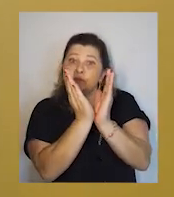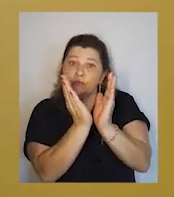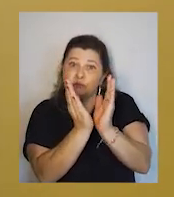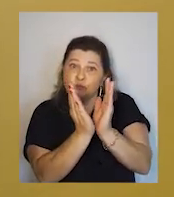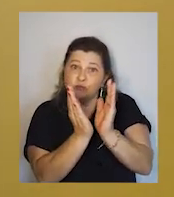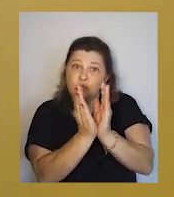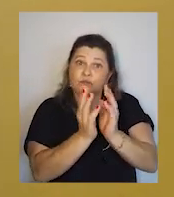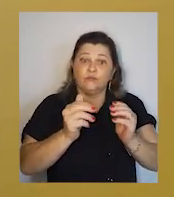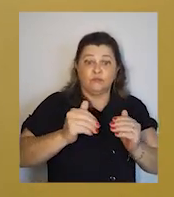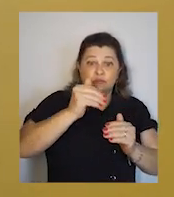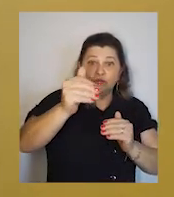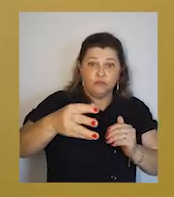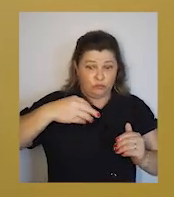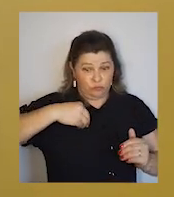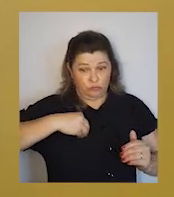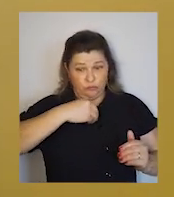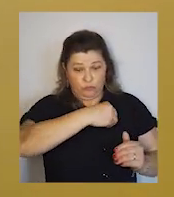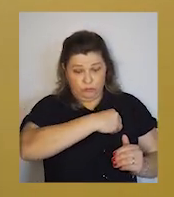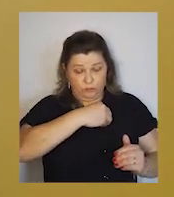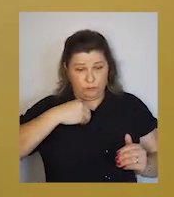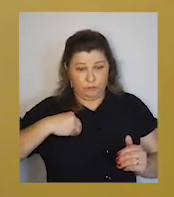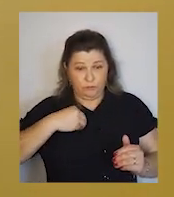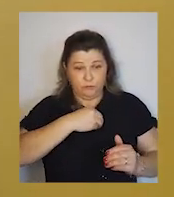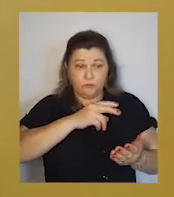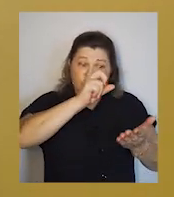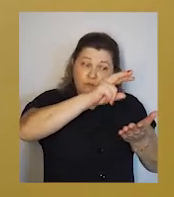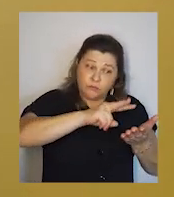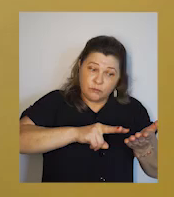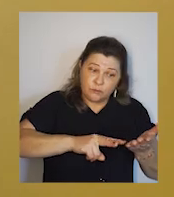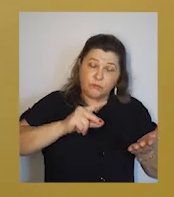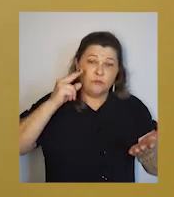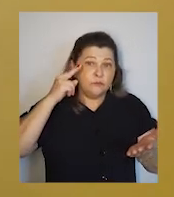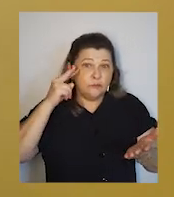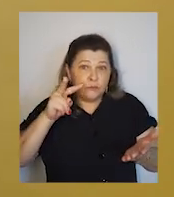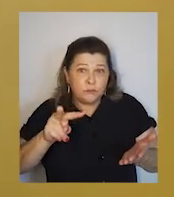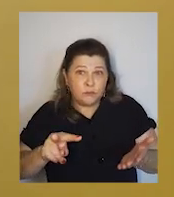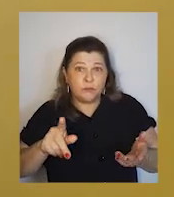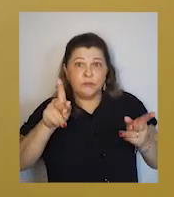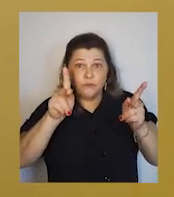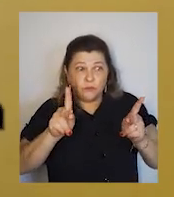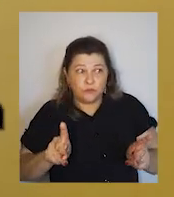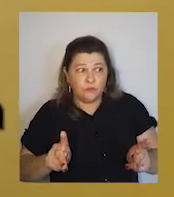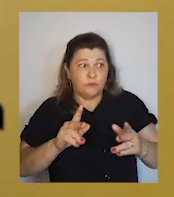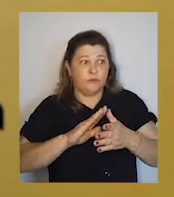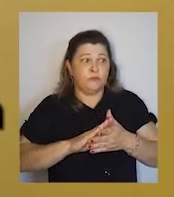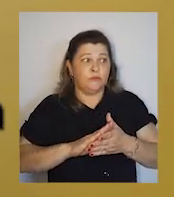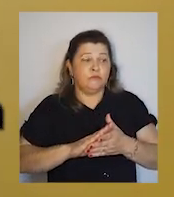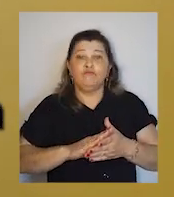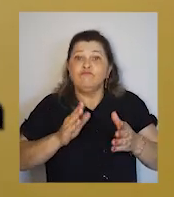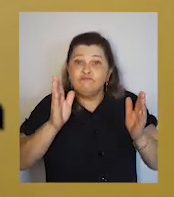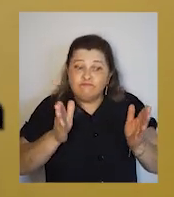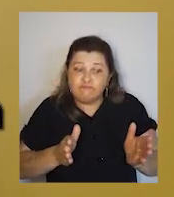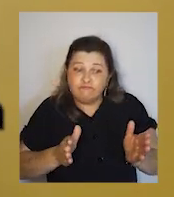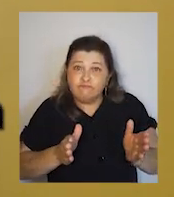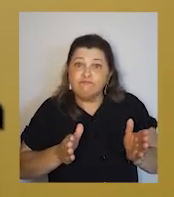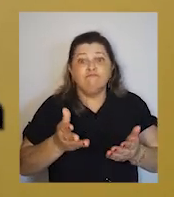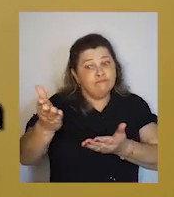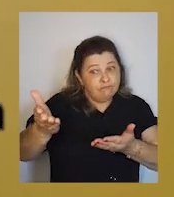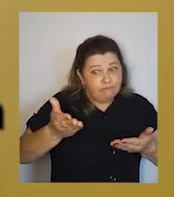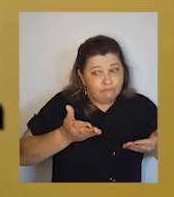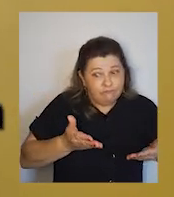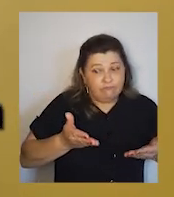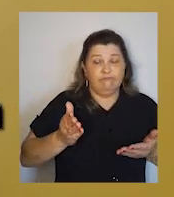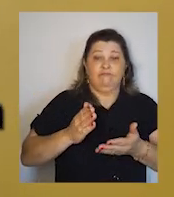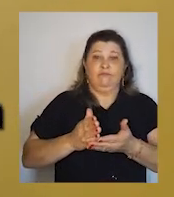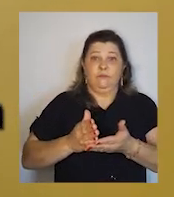lá no consultório, o médico que avalia e vê que é um paciente que teria indicação e ele já lança o convite,